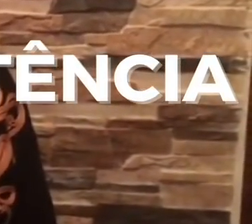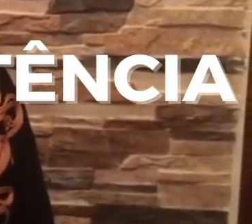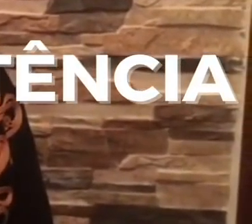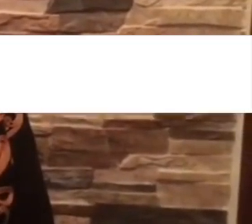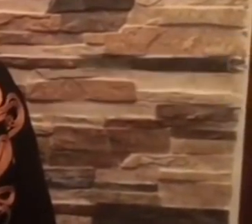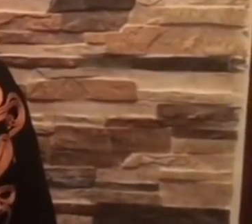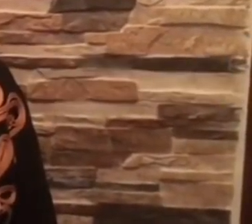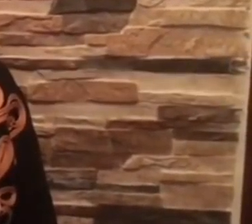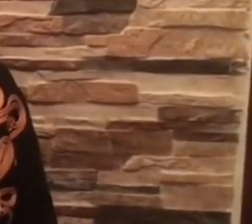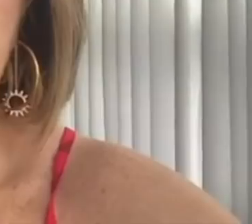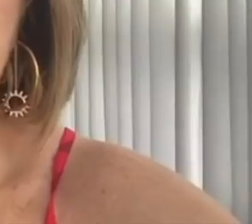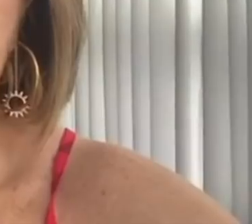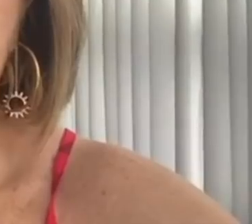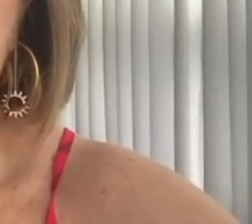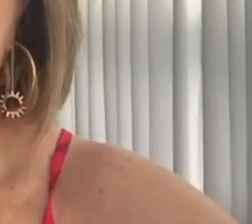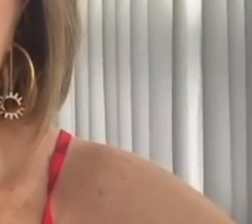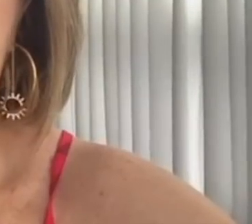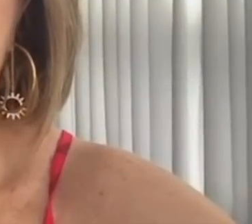Resistência.